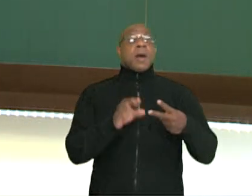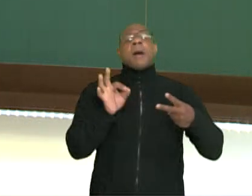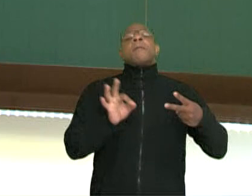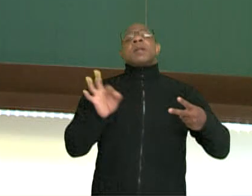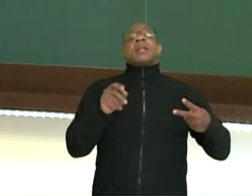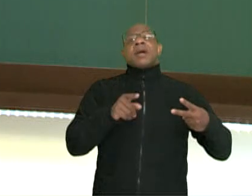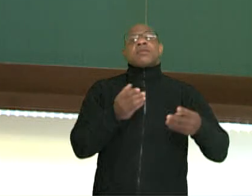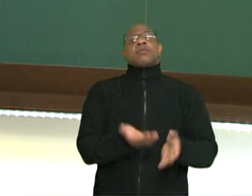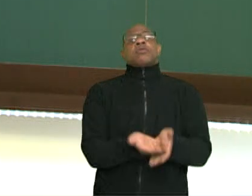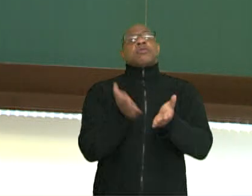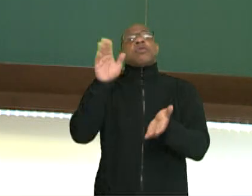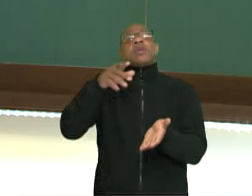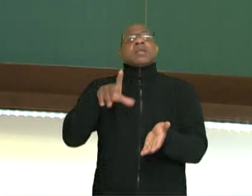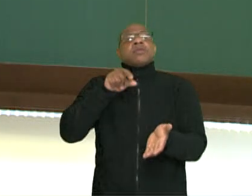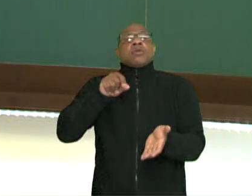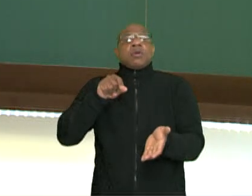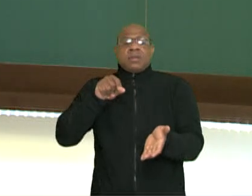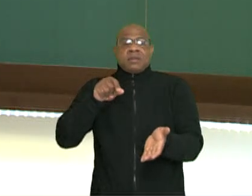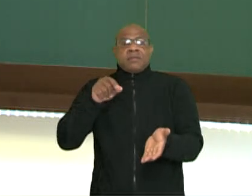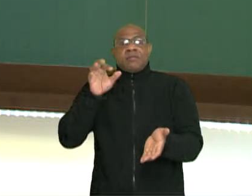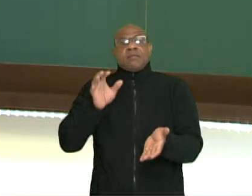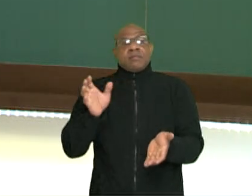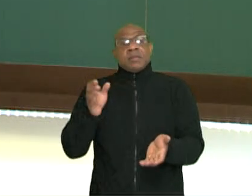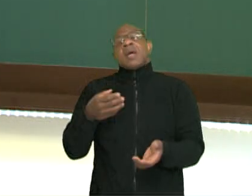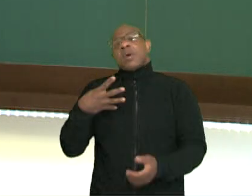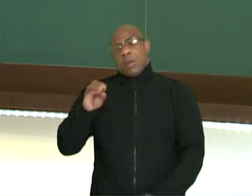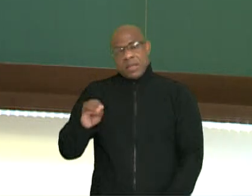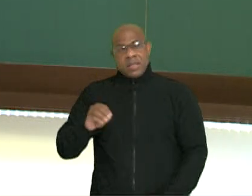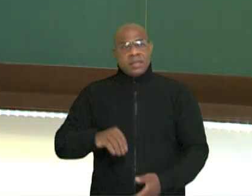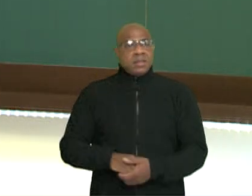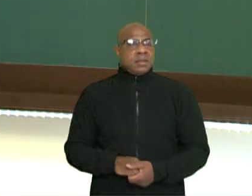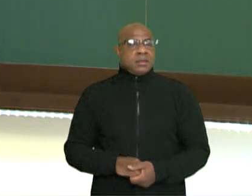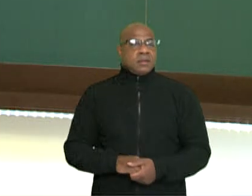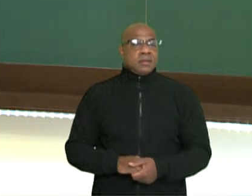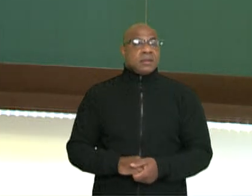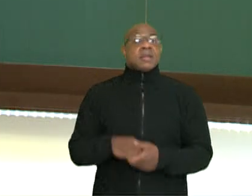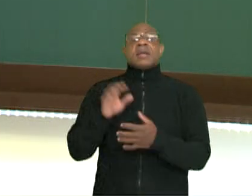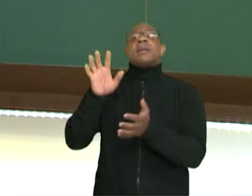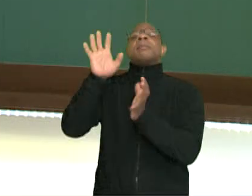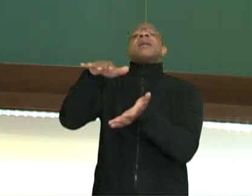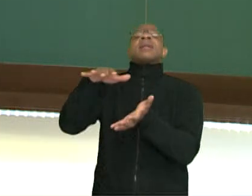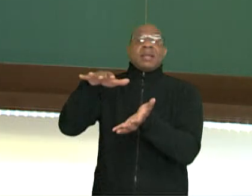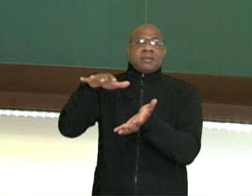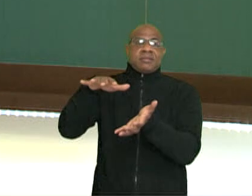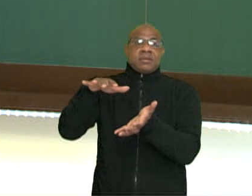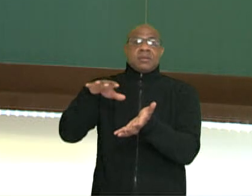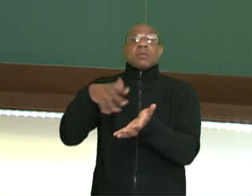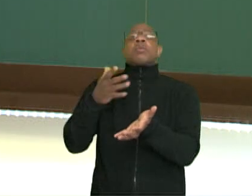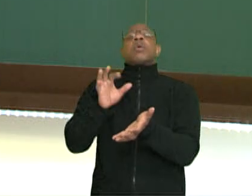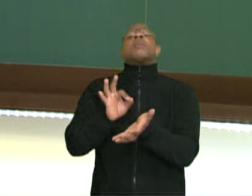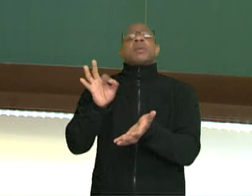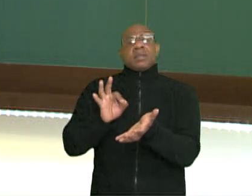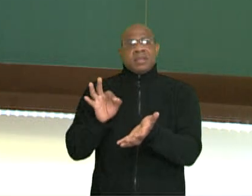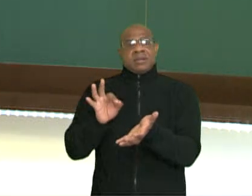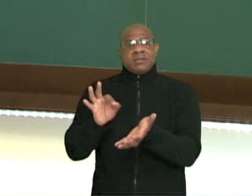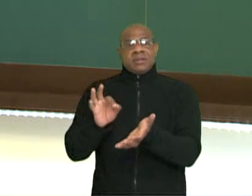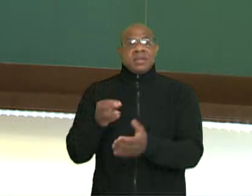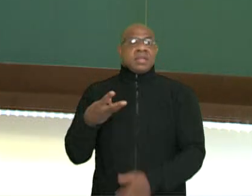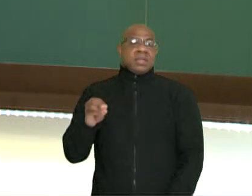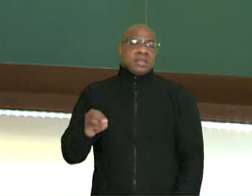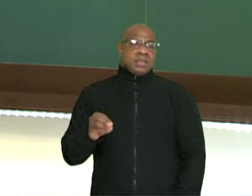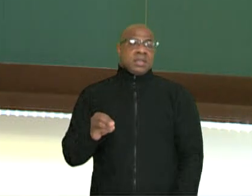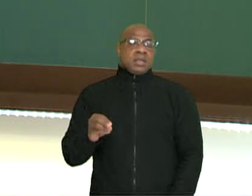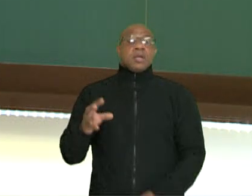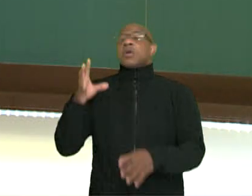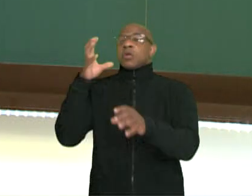que prefere vôlei? 40%. E qual a porcentagem que prefere basquete? 30%. E no total tem que somar